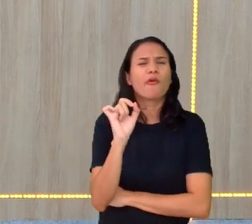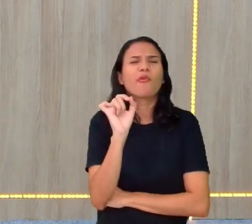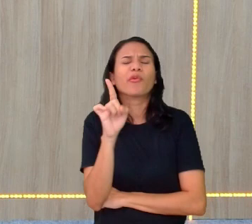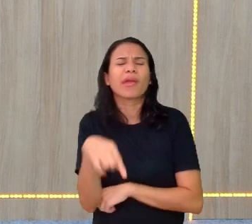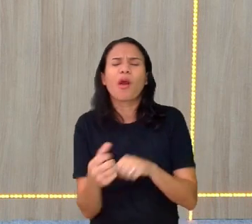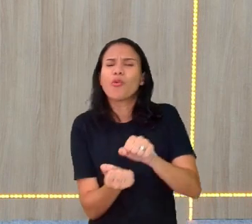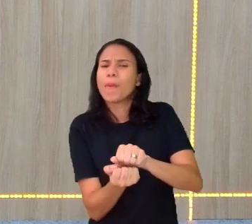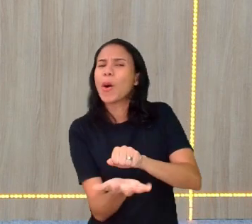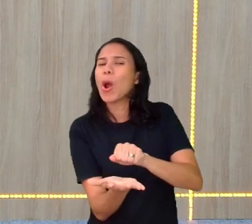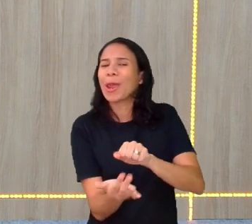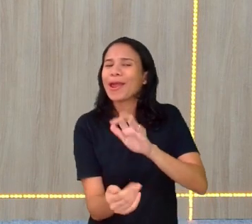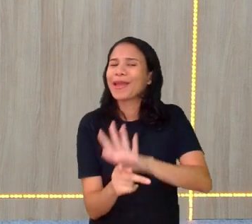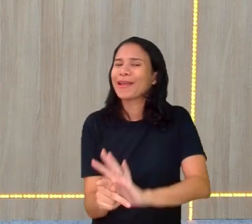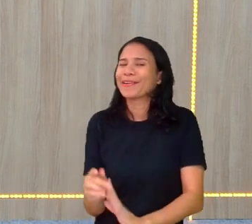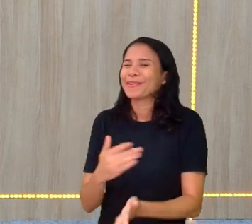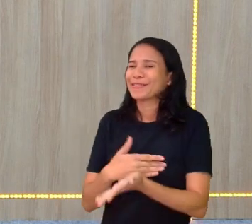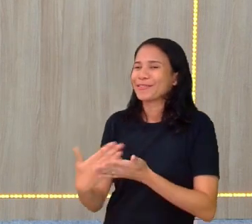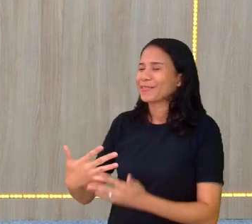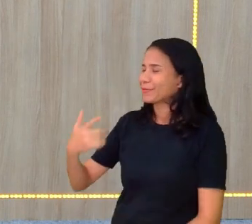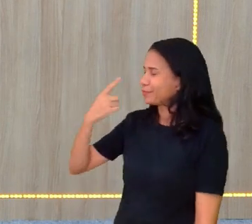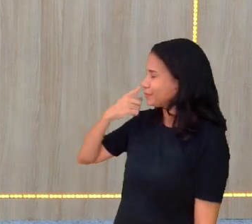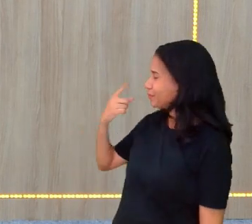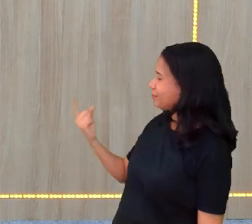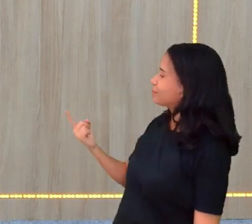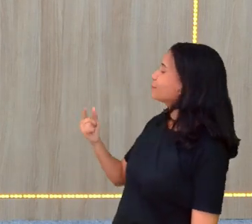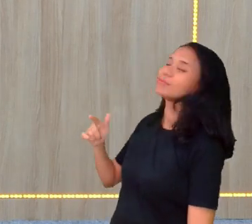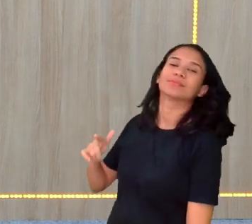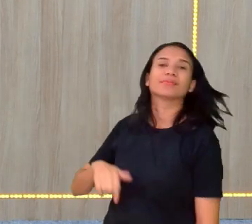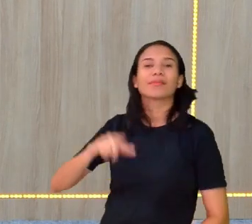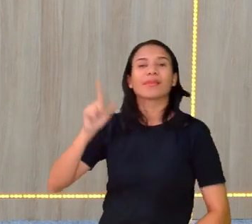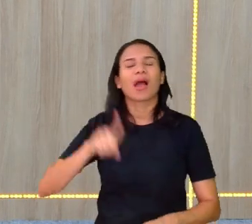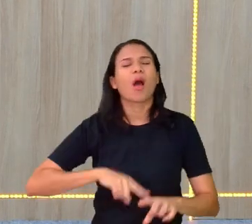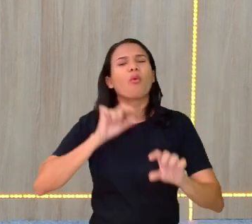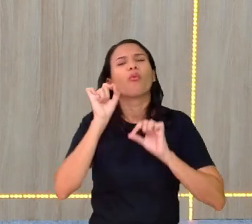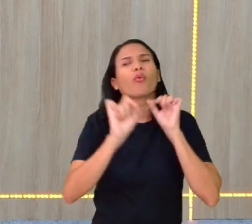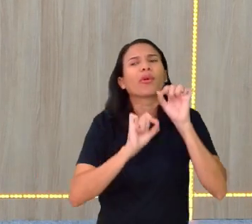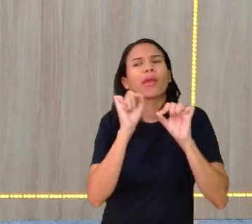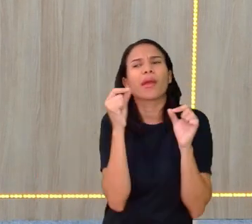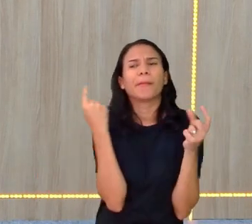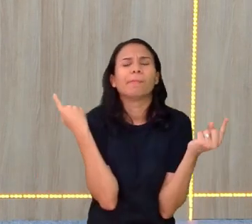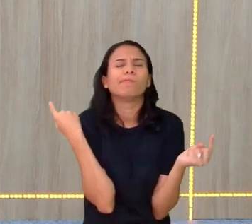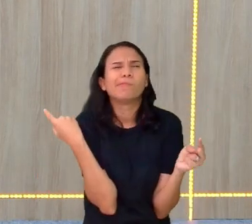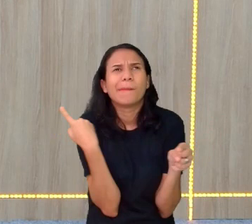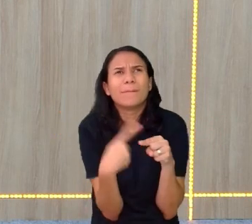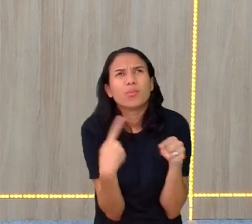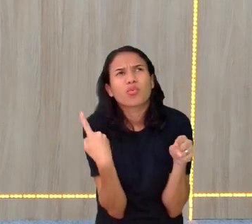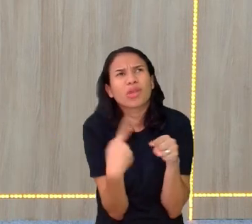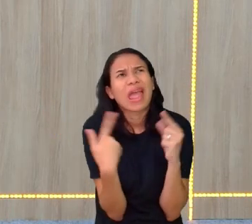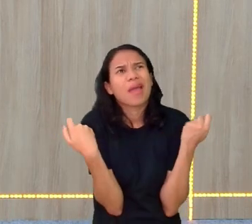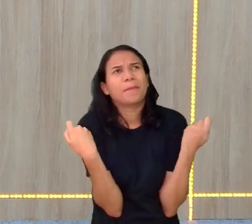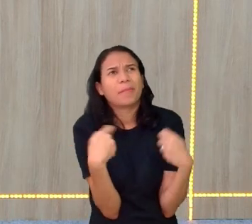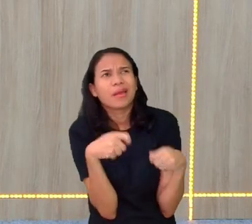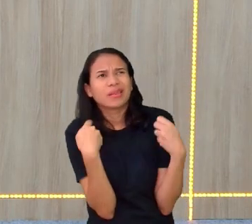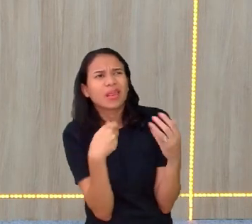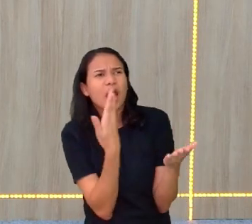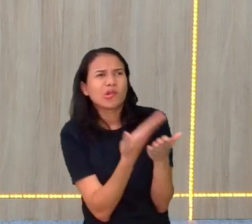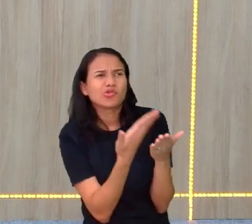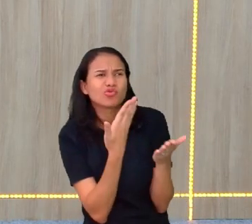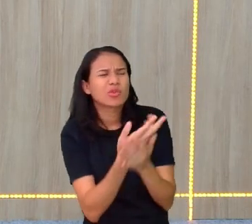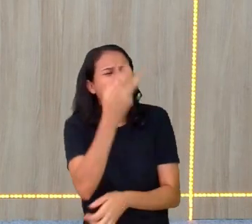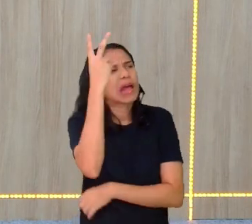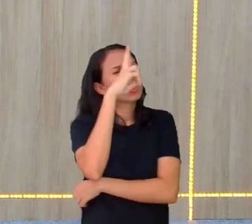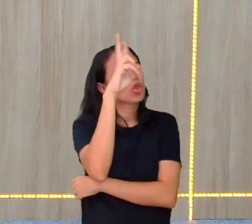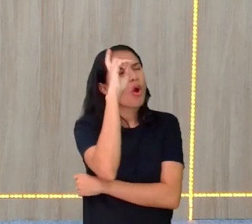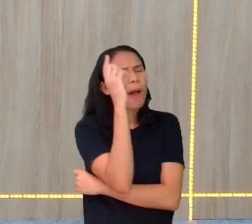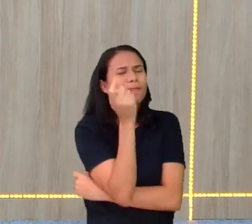um spoiler ali no início da aula. E é o quê, né? Por que é preciso estudar história, né? A